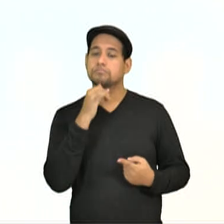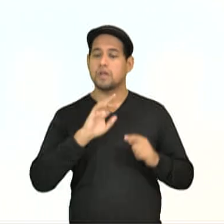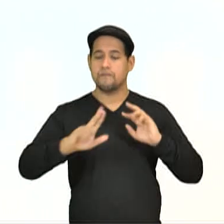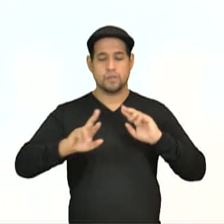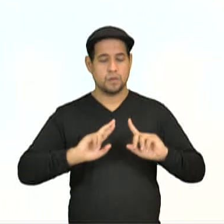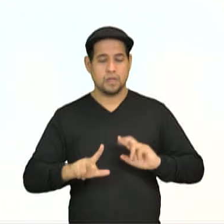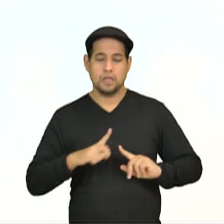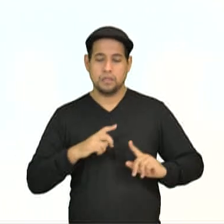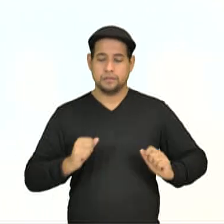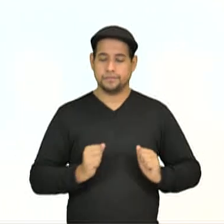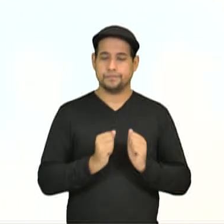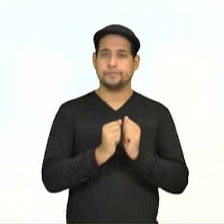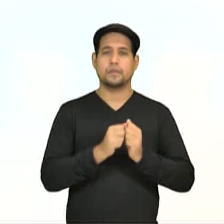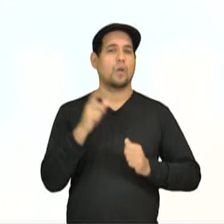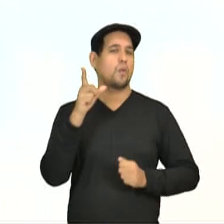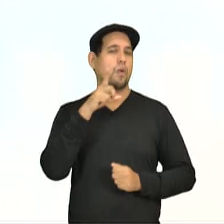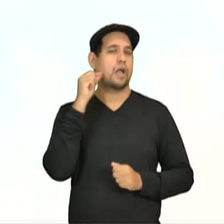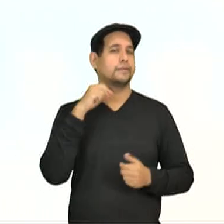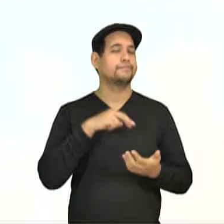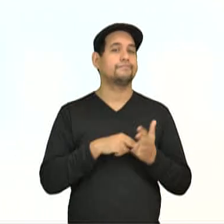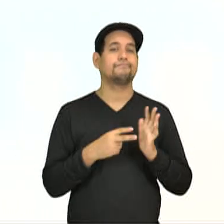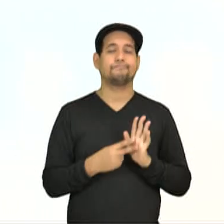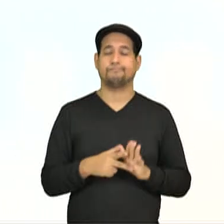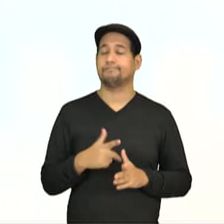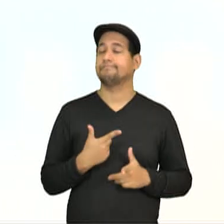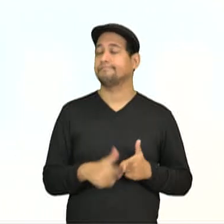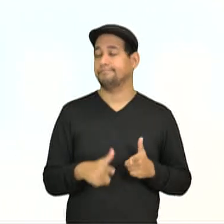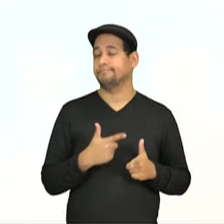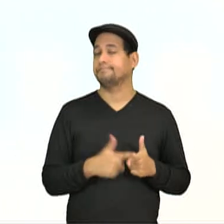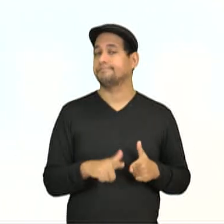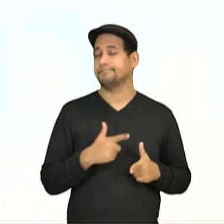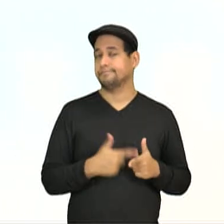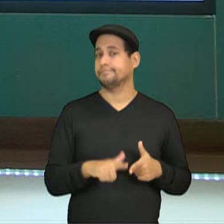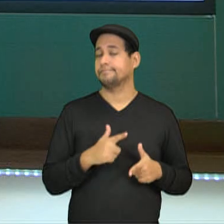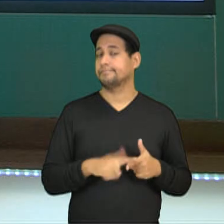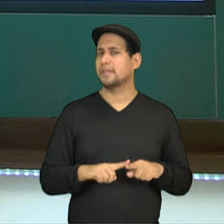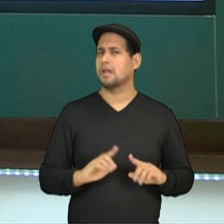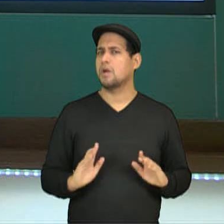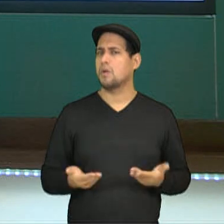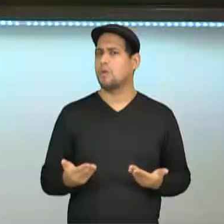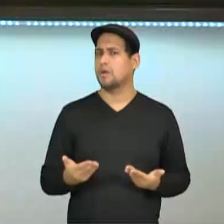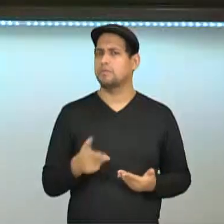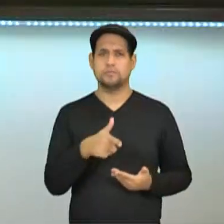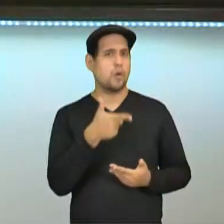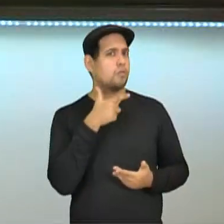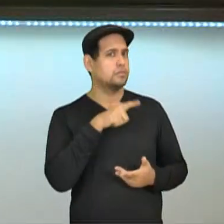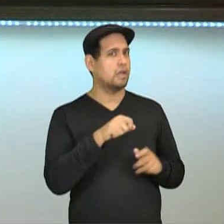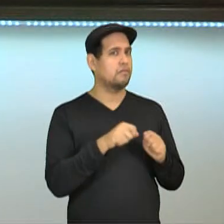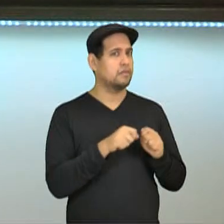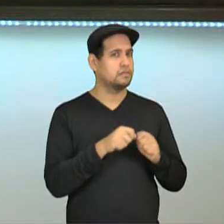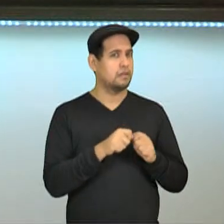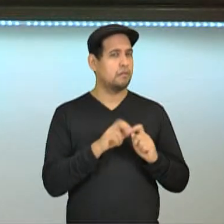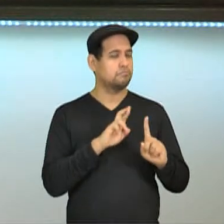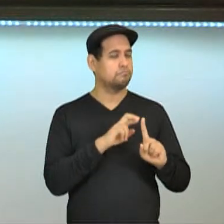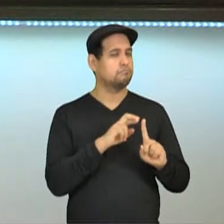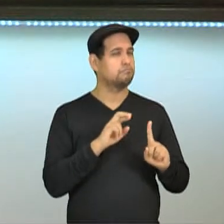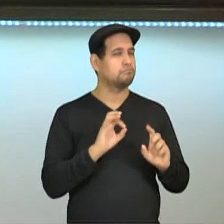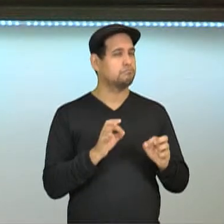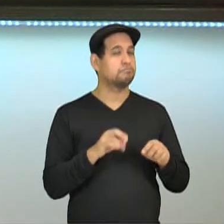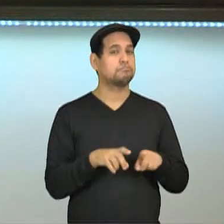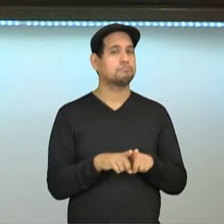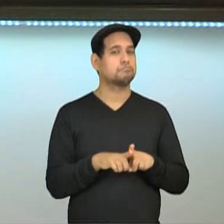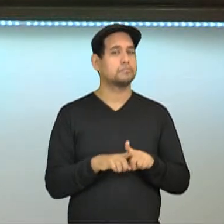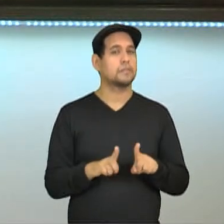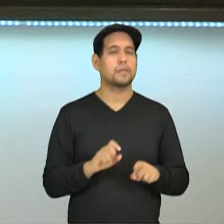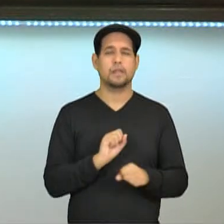outros presentes, o gato era um problema. E agora, será que vocês conseguem fazer mais essa inferência?